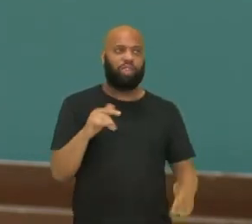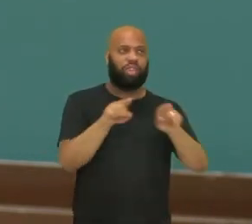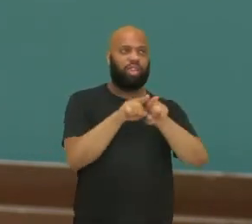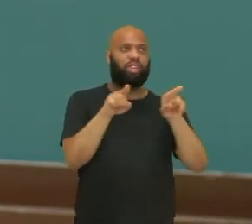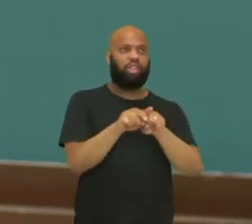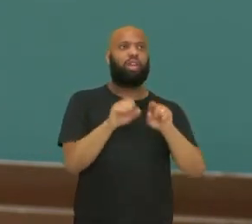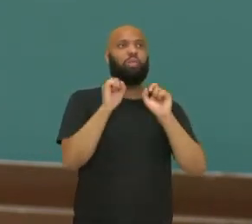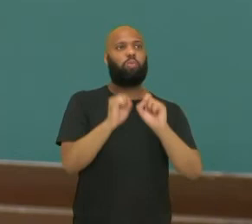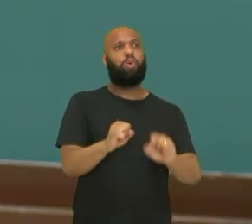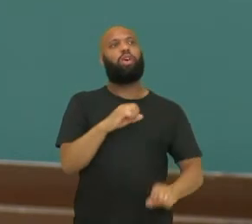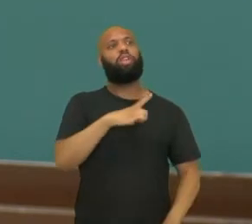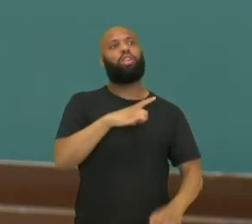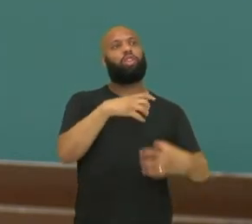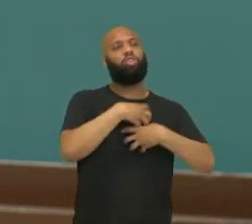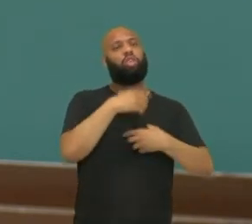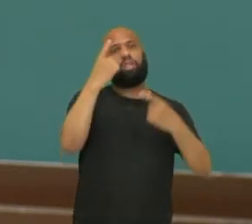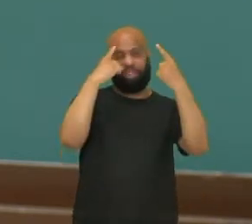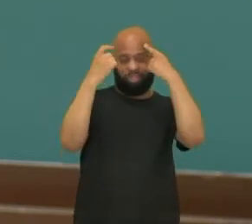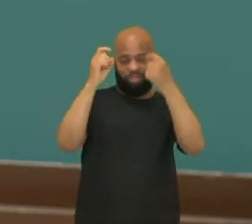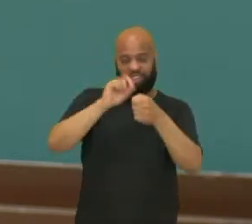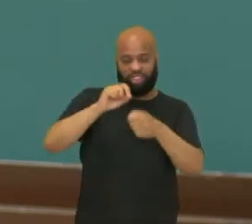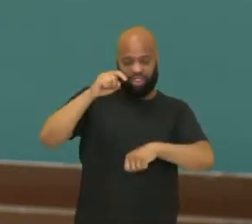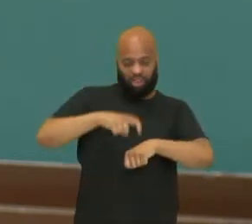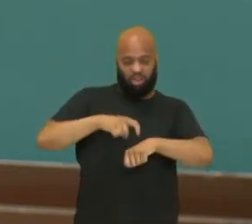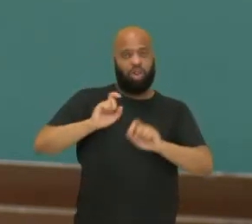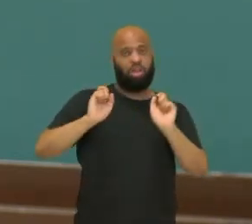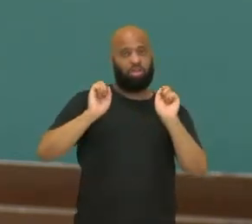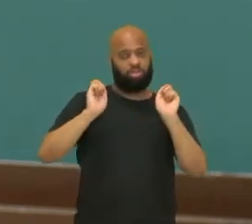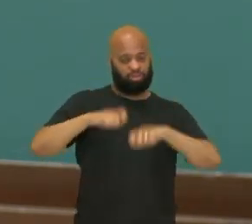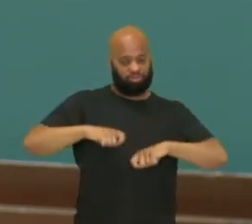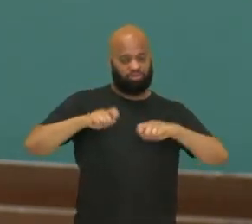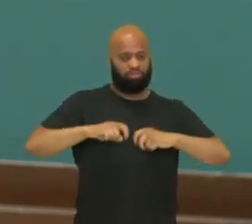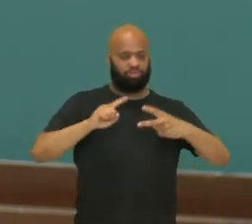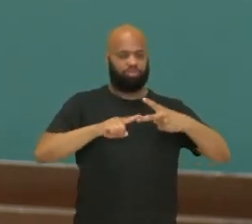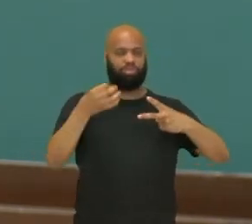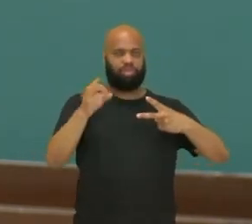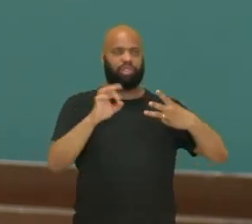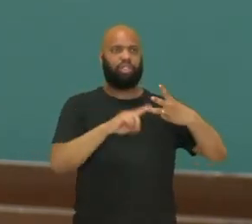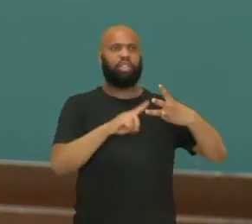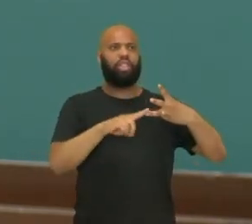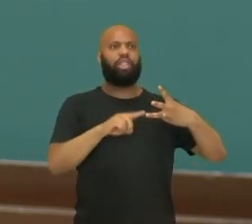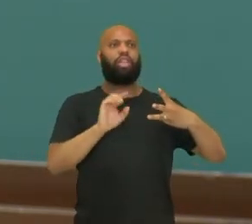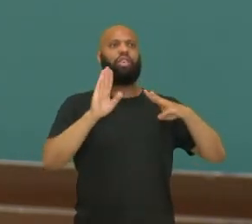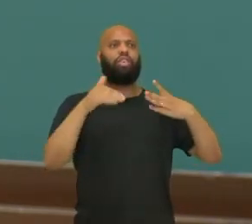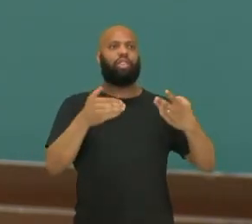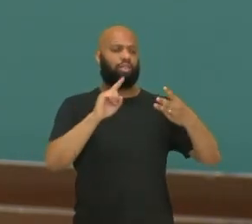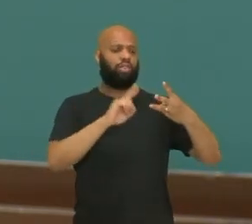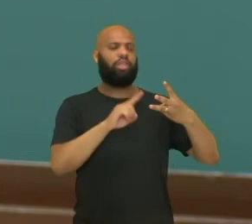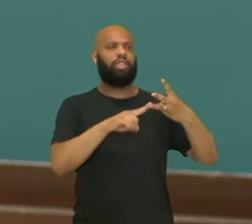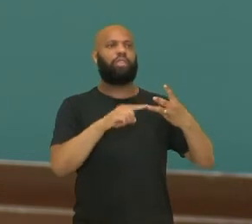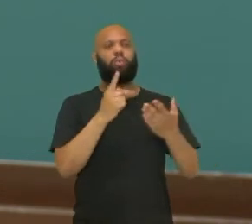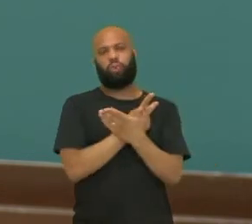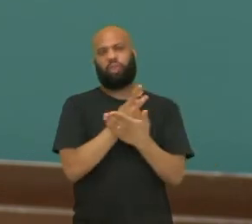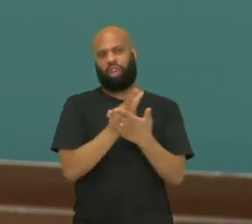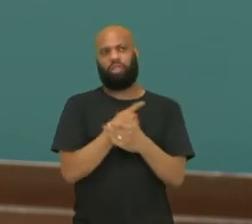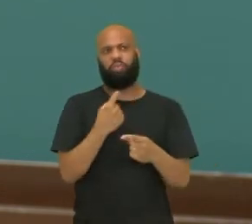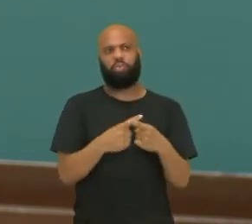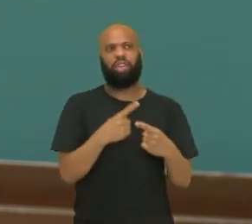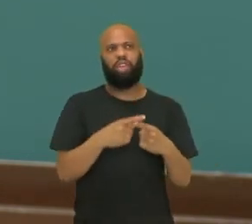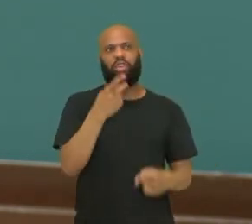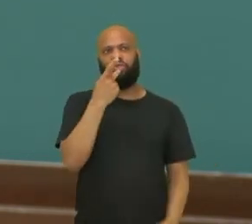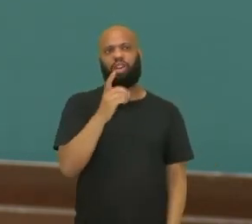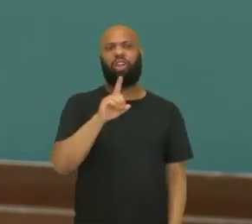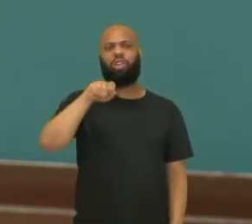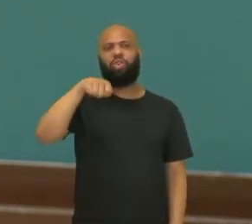Pode ser formado artificialmente, então essa afirmativa é verdade. Afirmativa 3. Afirmativa 3, ele fala de